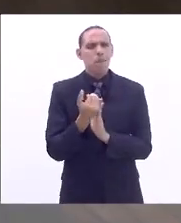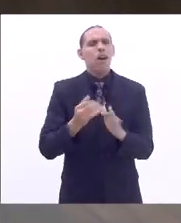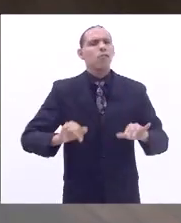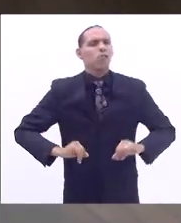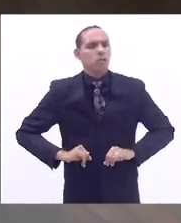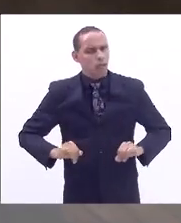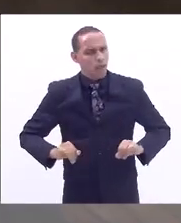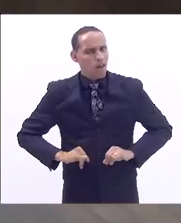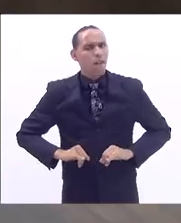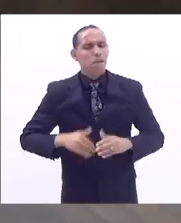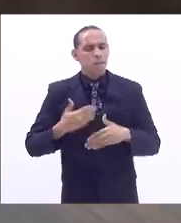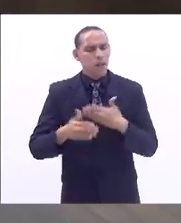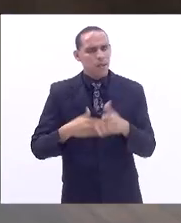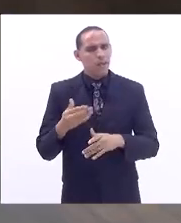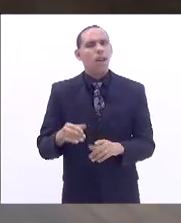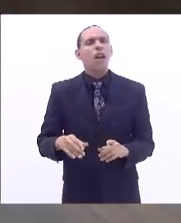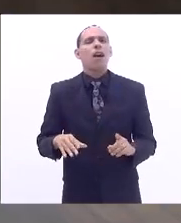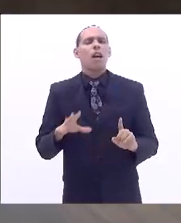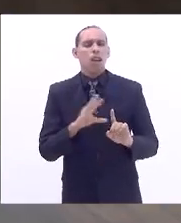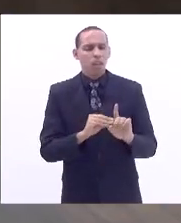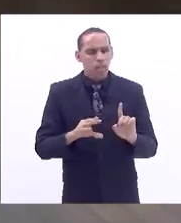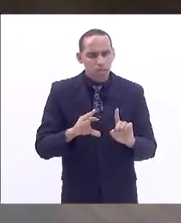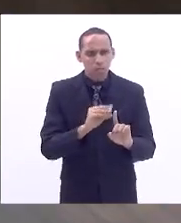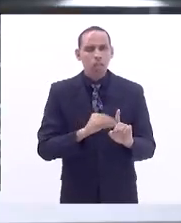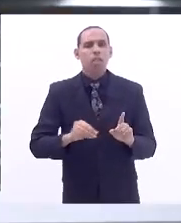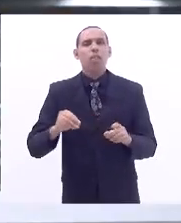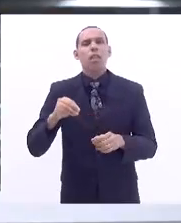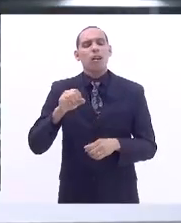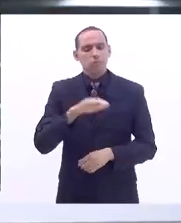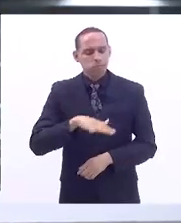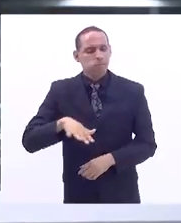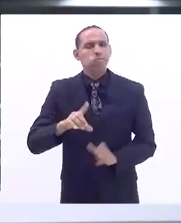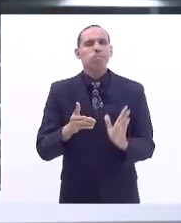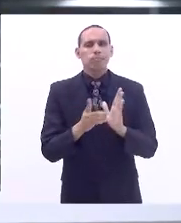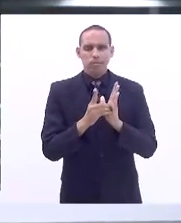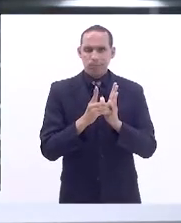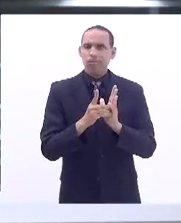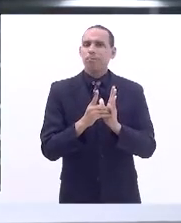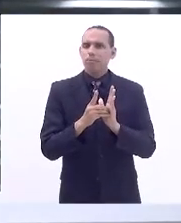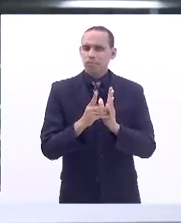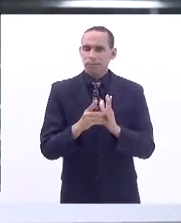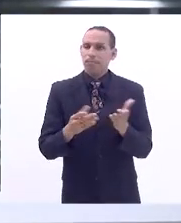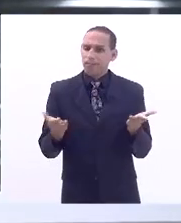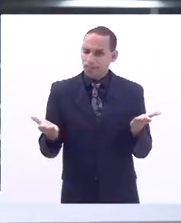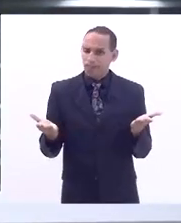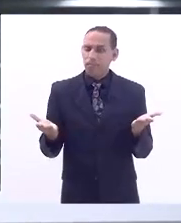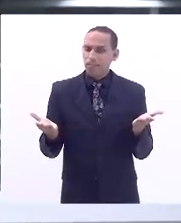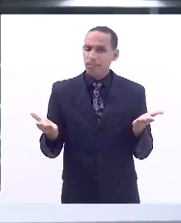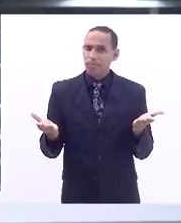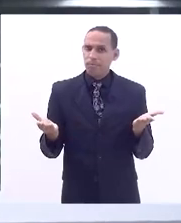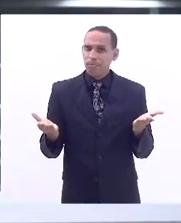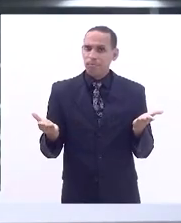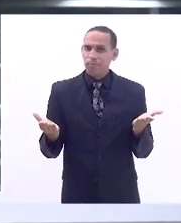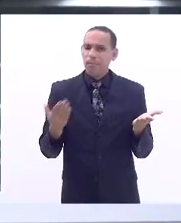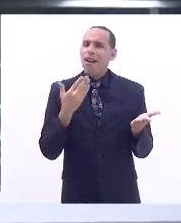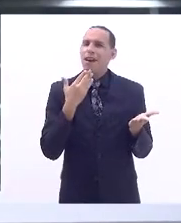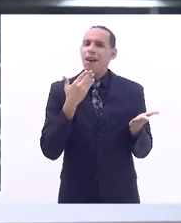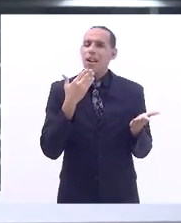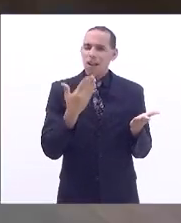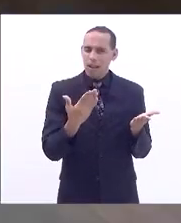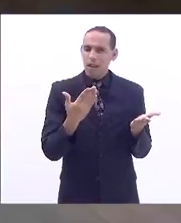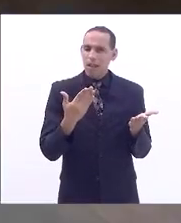pelo processo de assédio no âmbito do Detran então eu pedi a